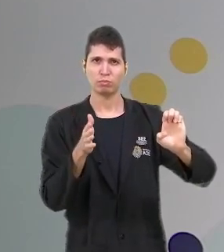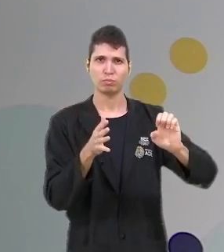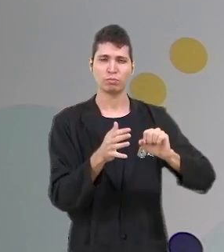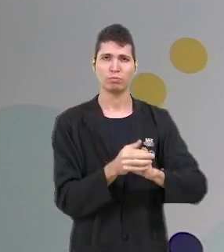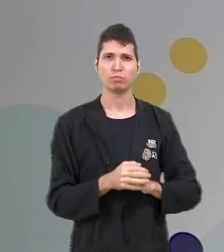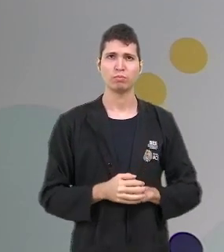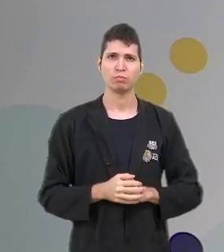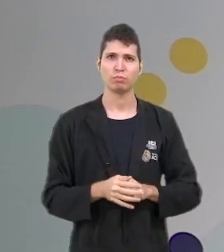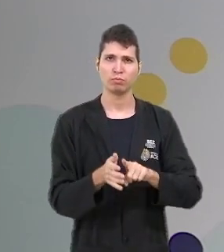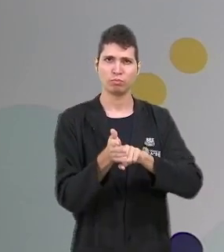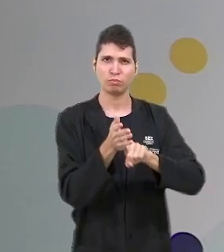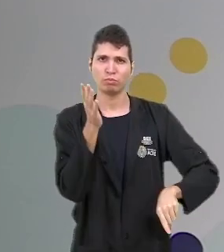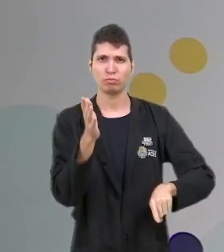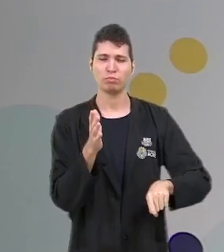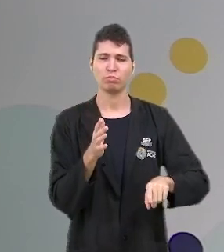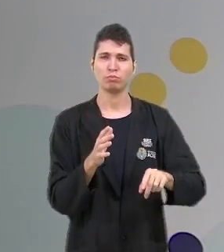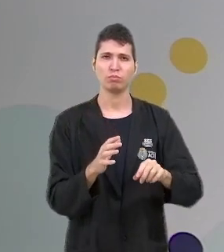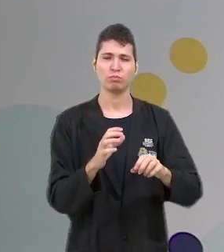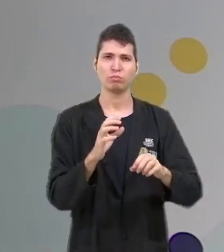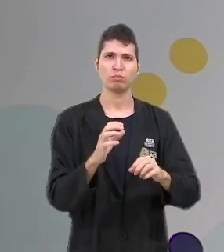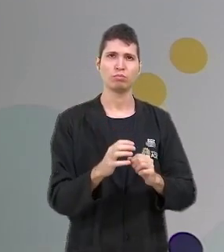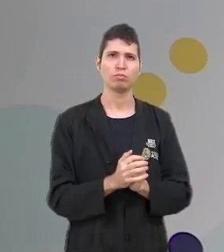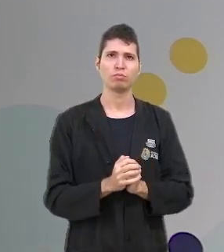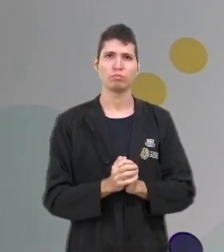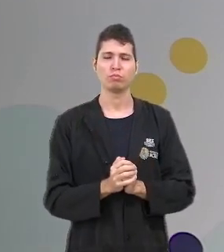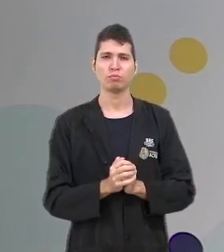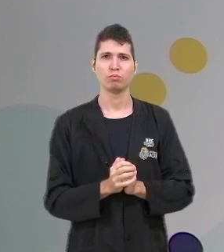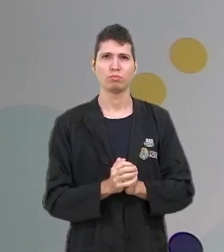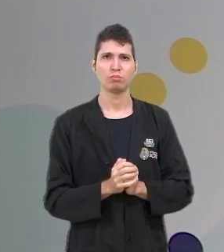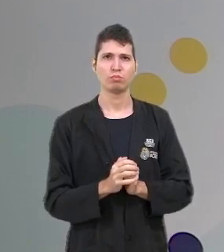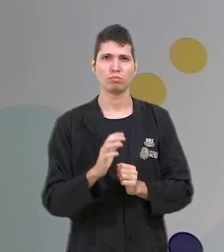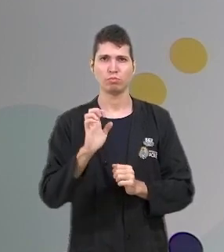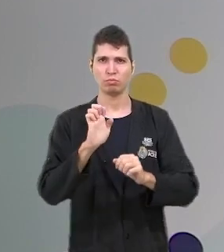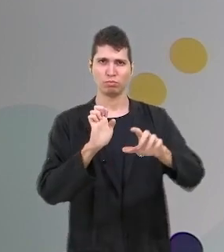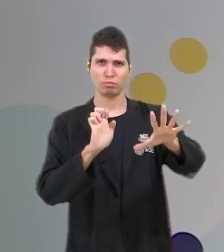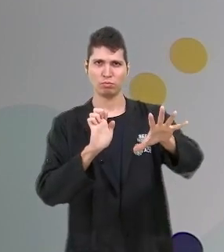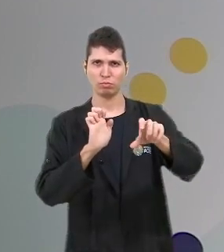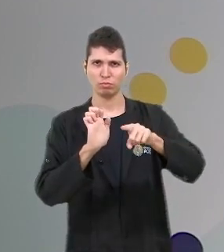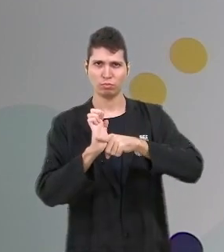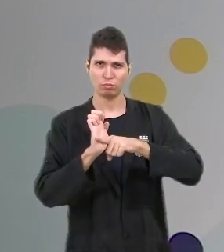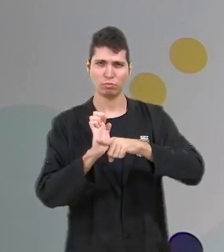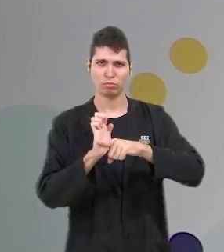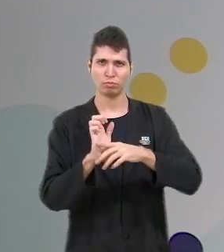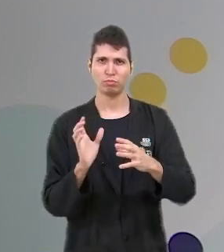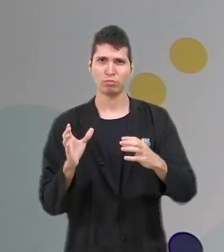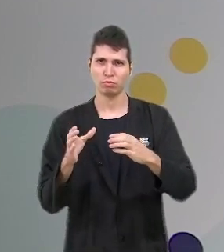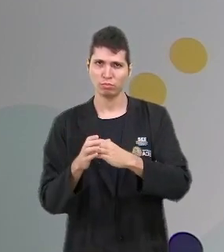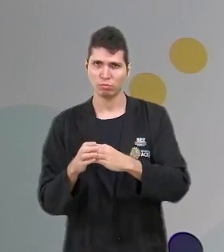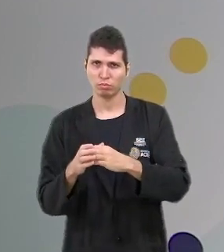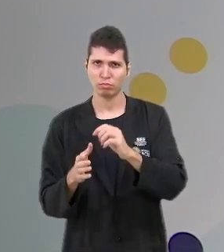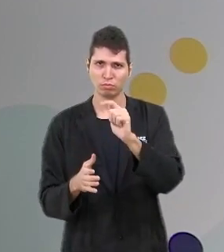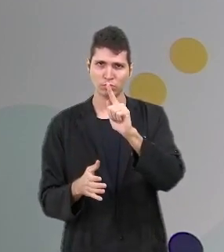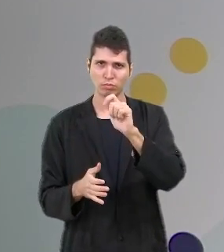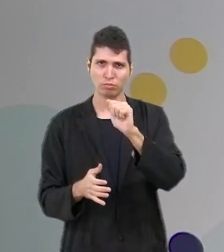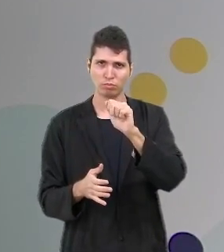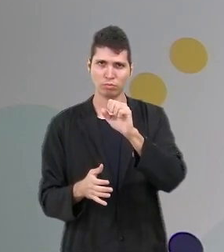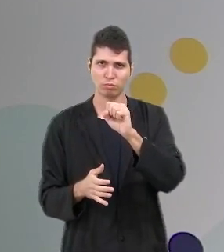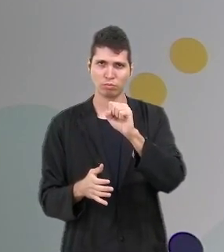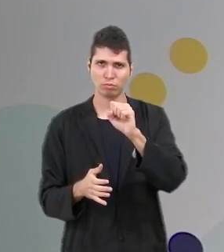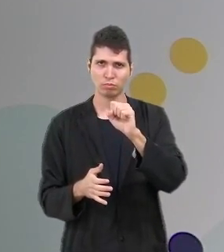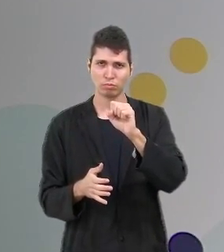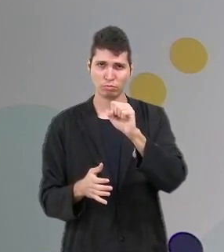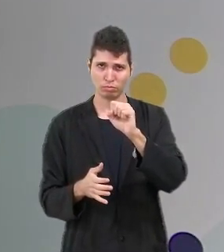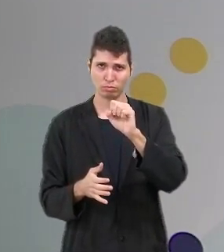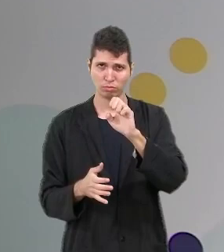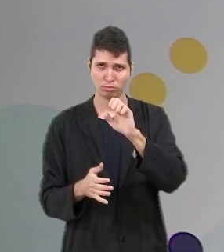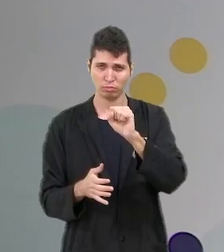retirar da eletronegatividade o grupo que é chamado de gases nobres. Por que gases nobres? Porque eles